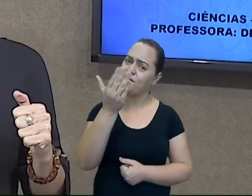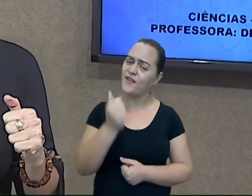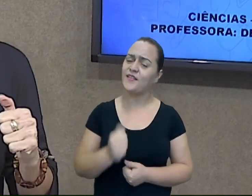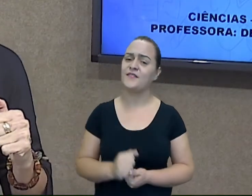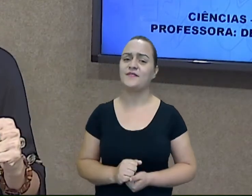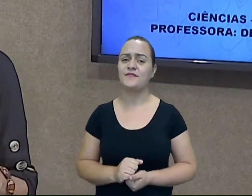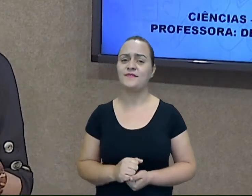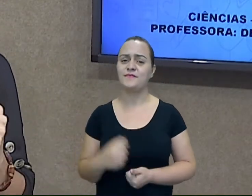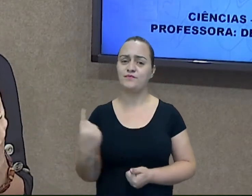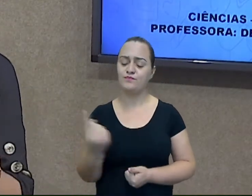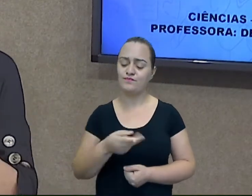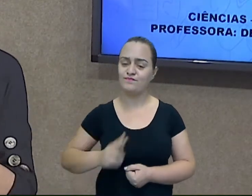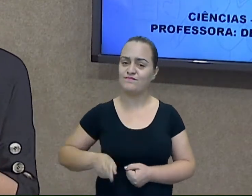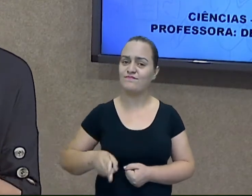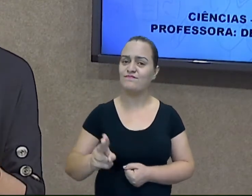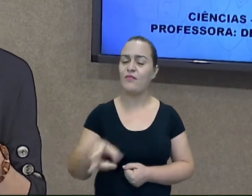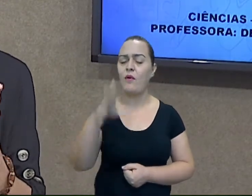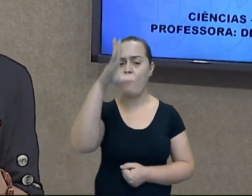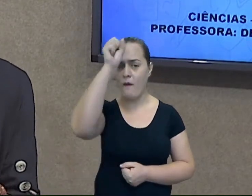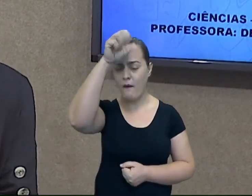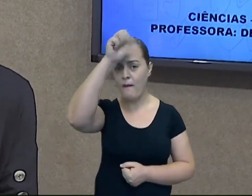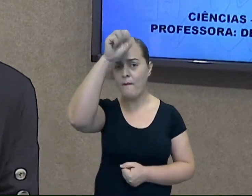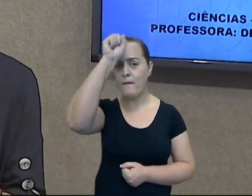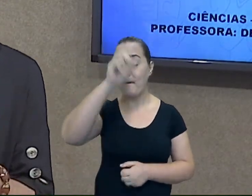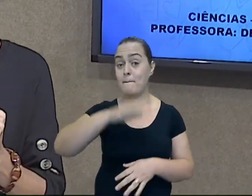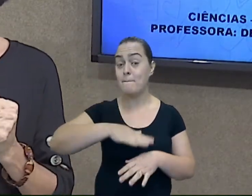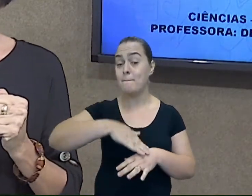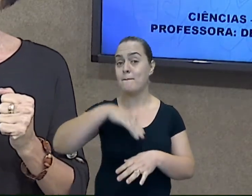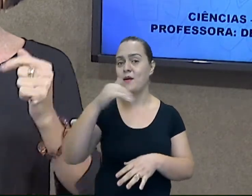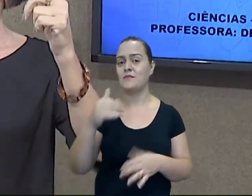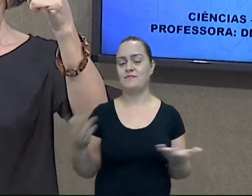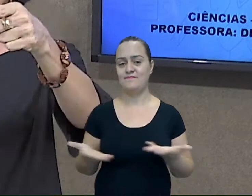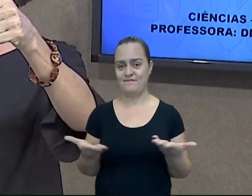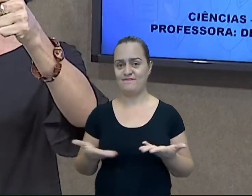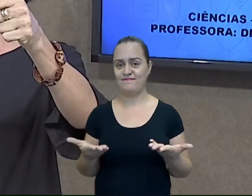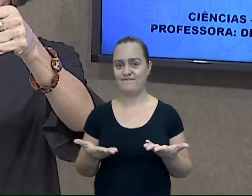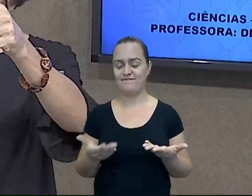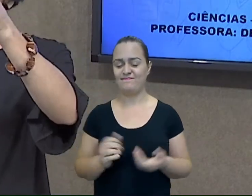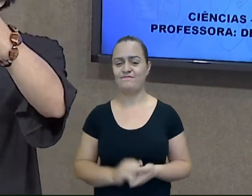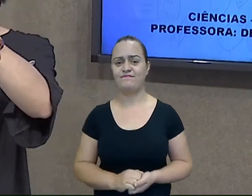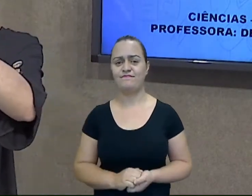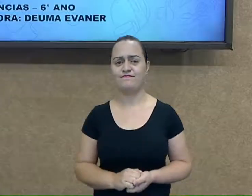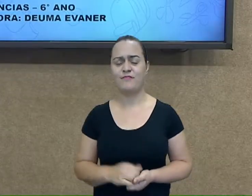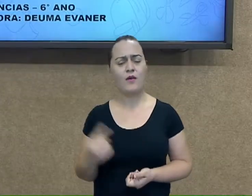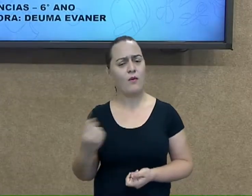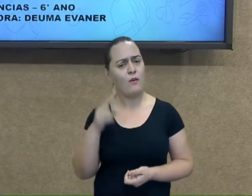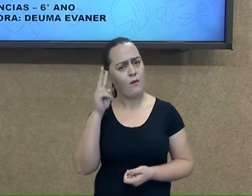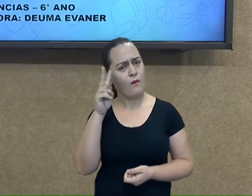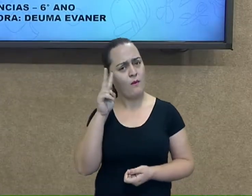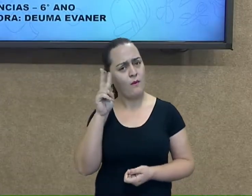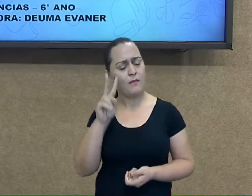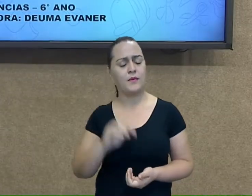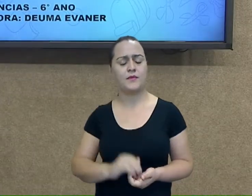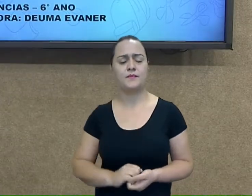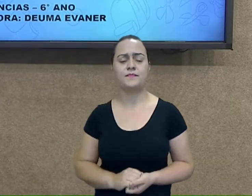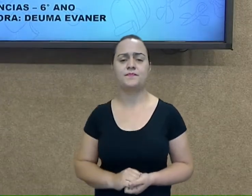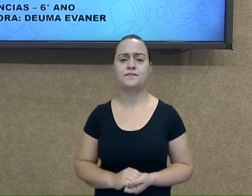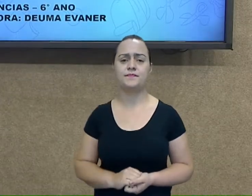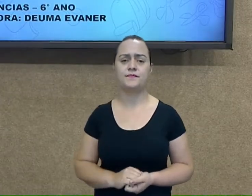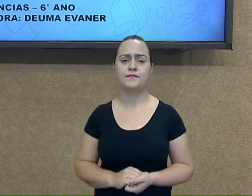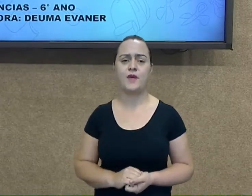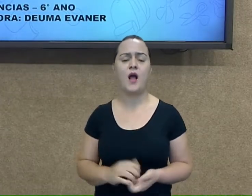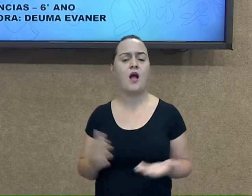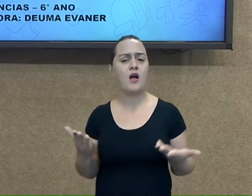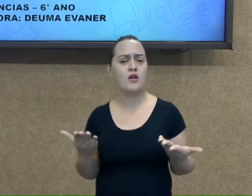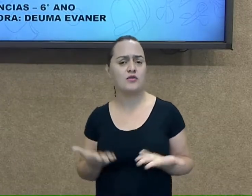gente continuar a aprender mais hoje. Vamos lembrar, a gente já falou sobre o